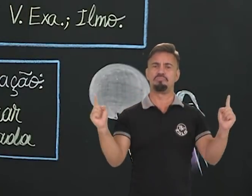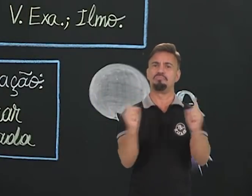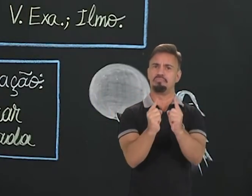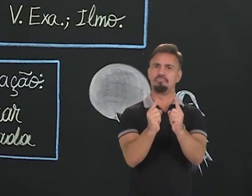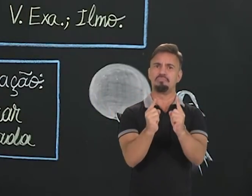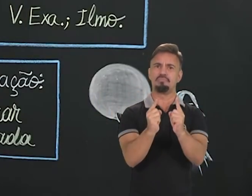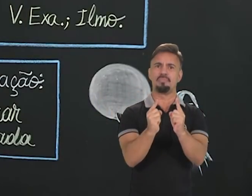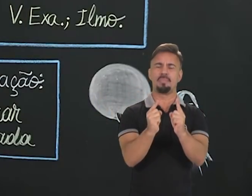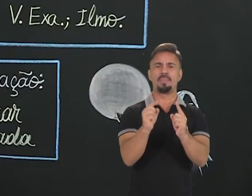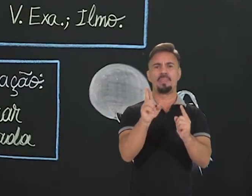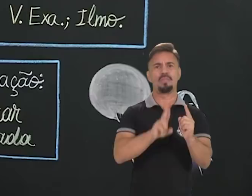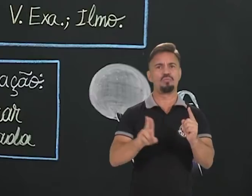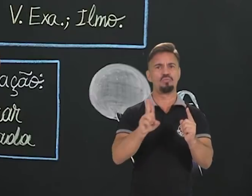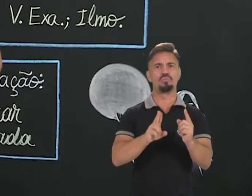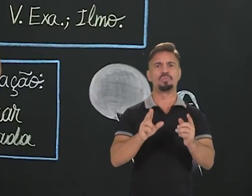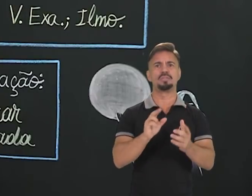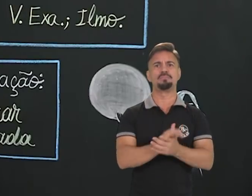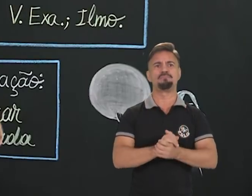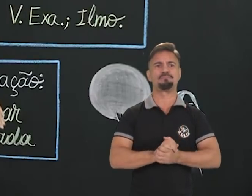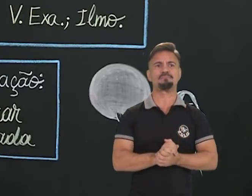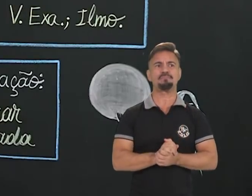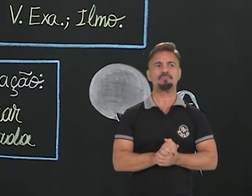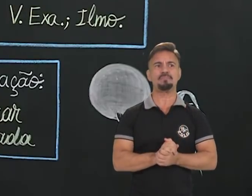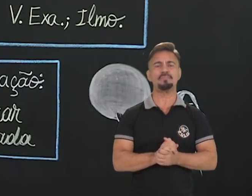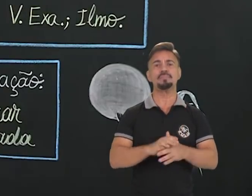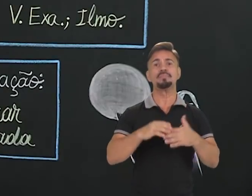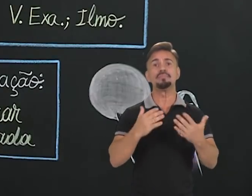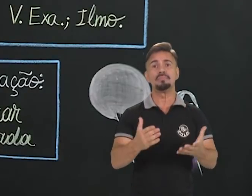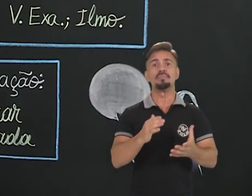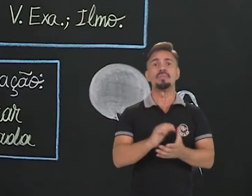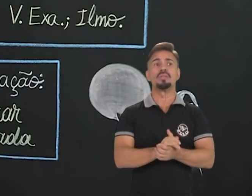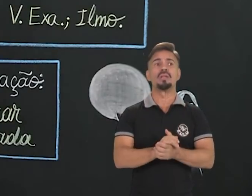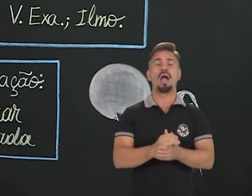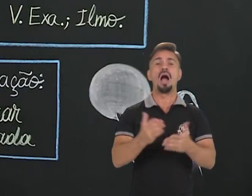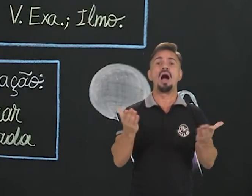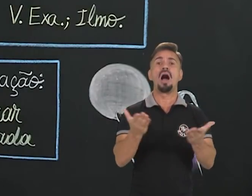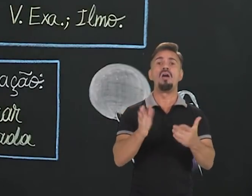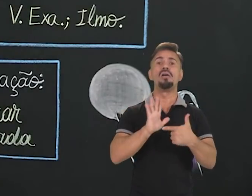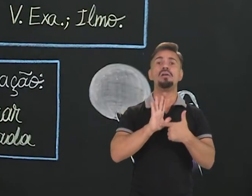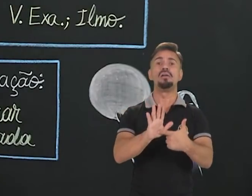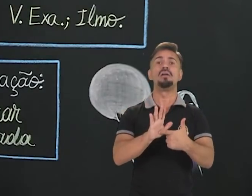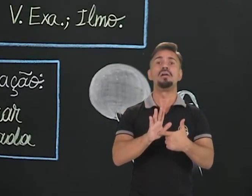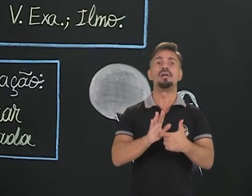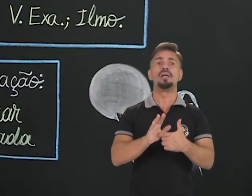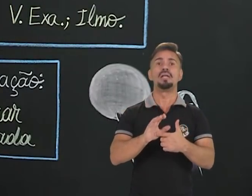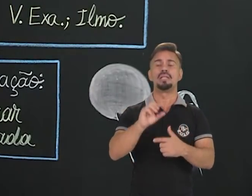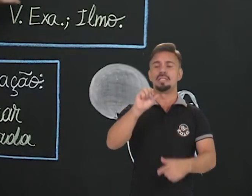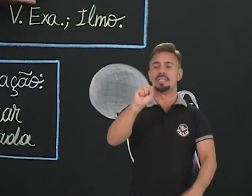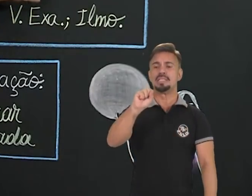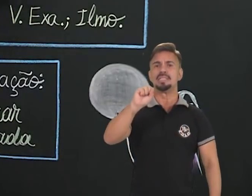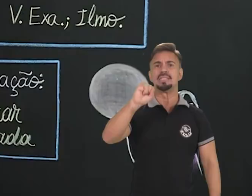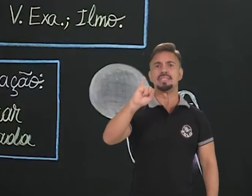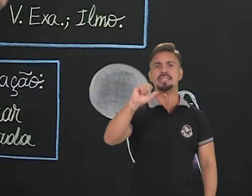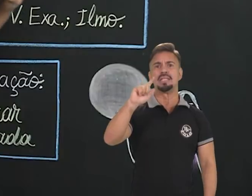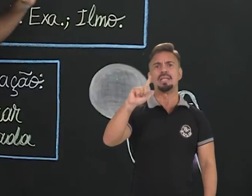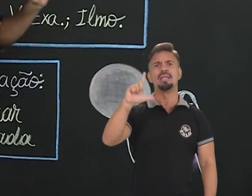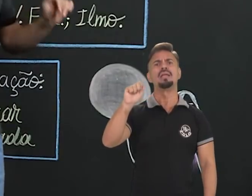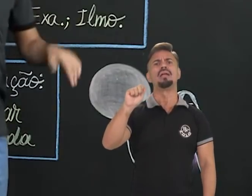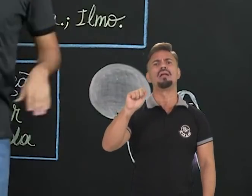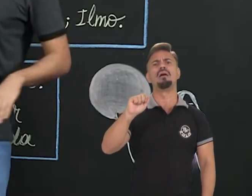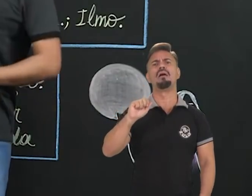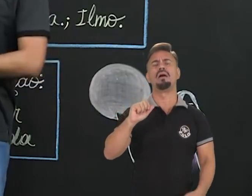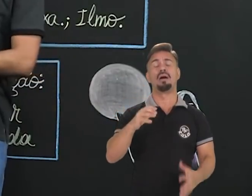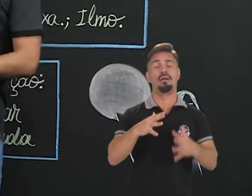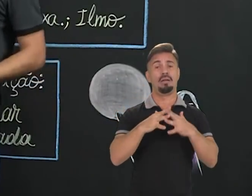que praticamente não são mais utilizadas dessa forma. Então, agora eu vou mostrar para vocês a sigla, que muita gente confunde com abreviatura